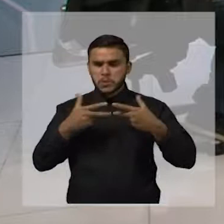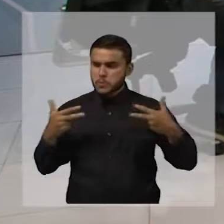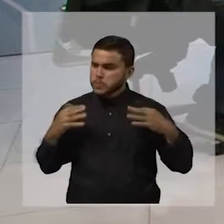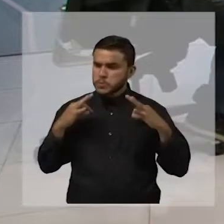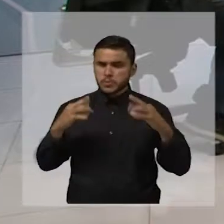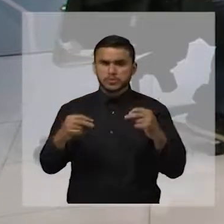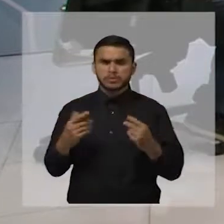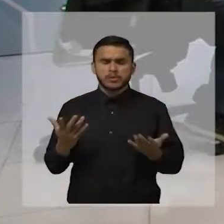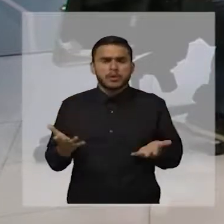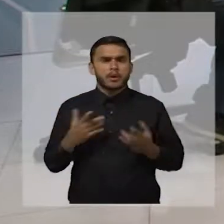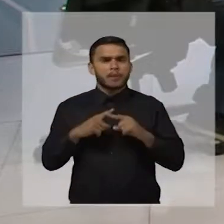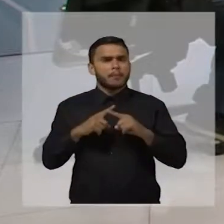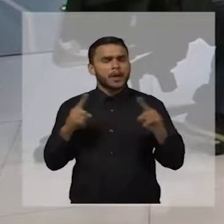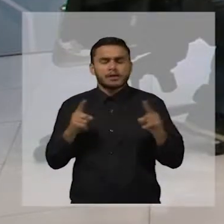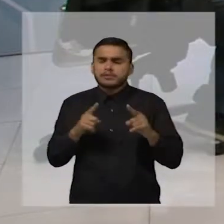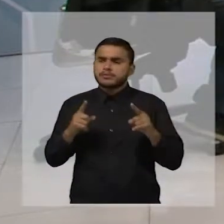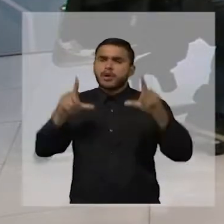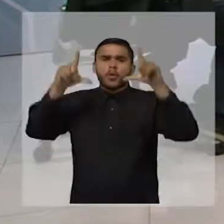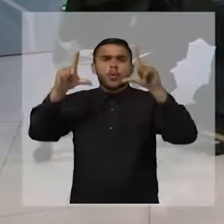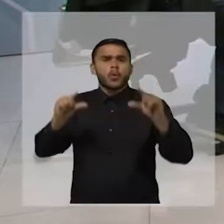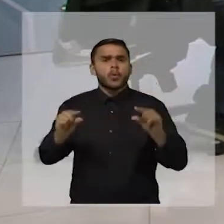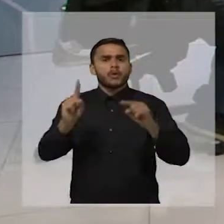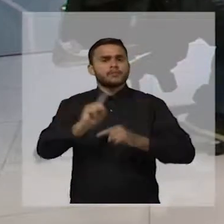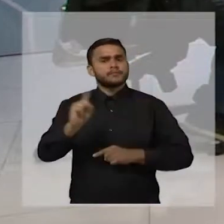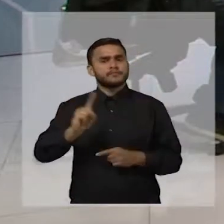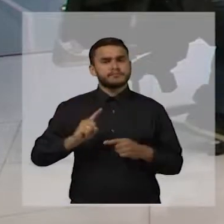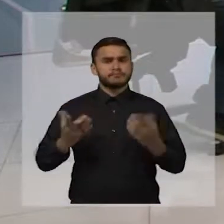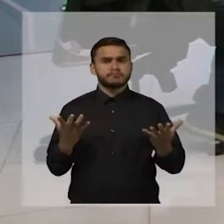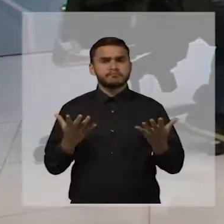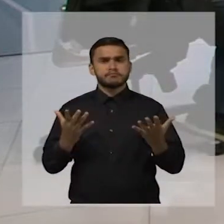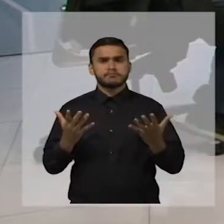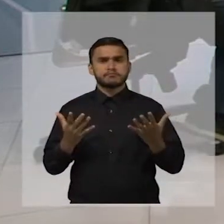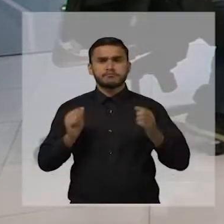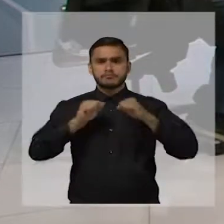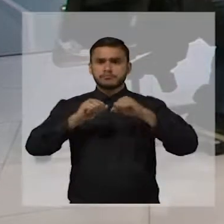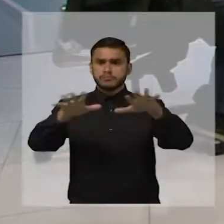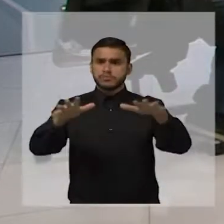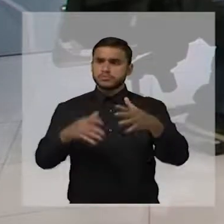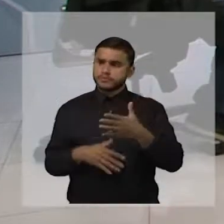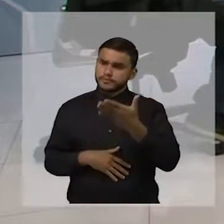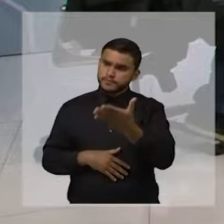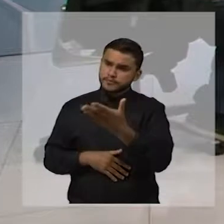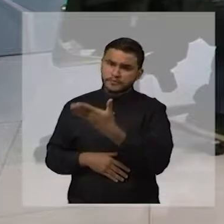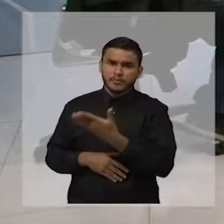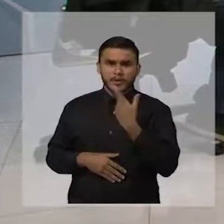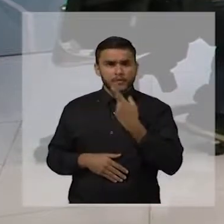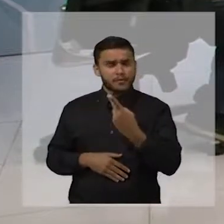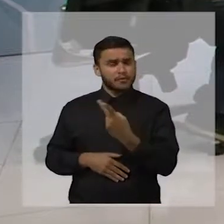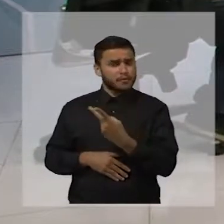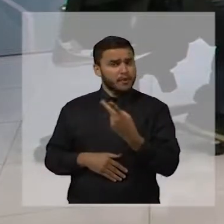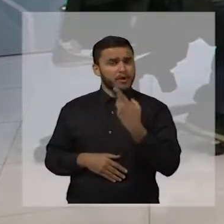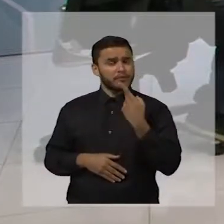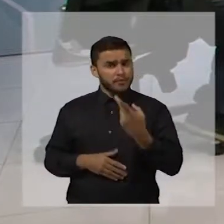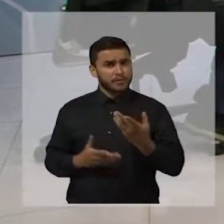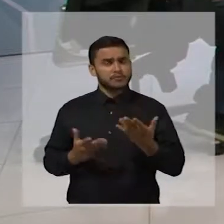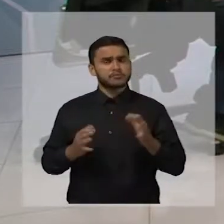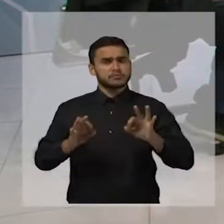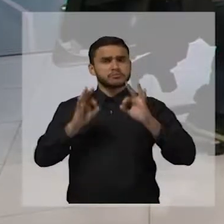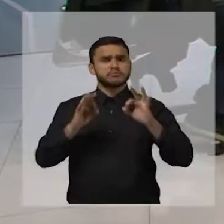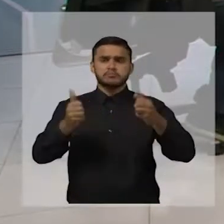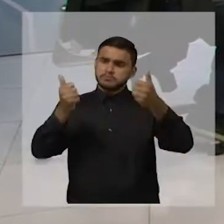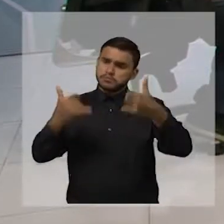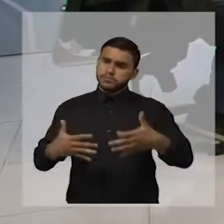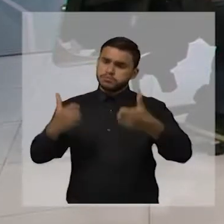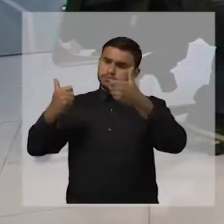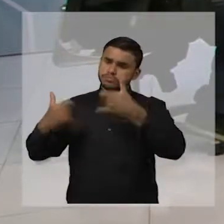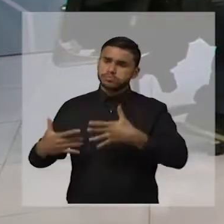E o crime só cresceu, o que evidencia o que o Firmo de Castro e o Djalma anotaram muito